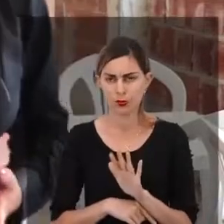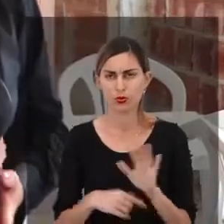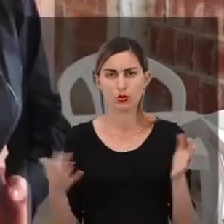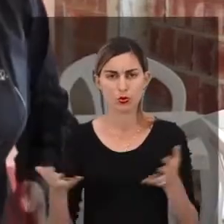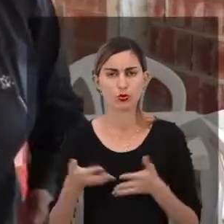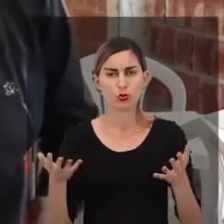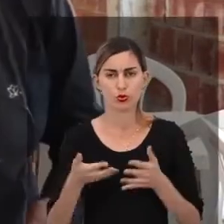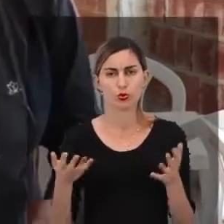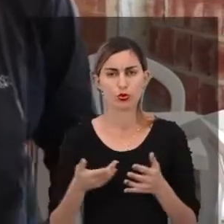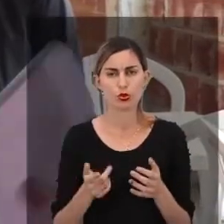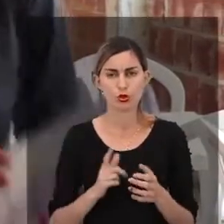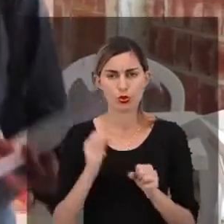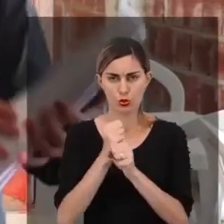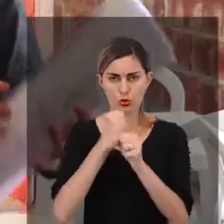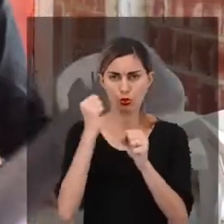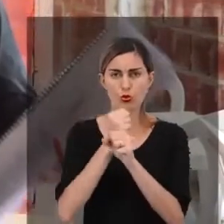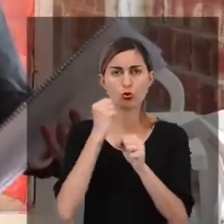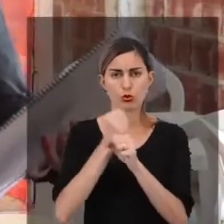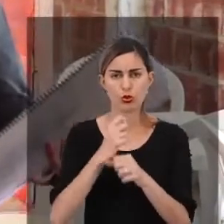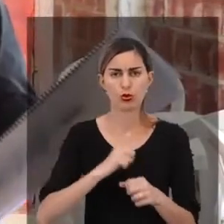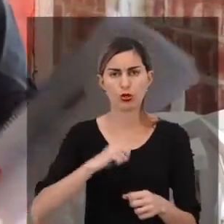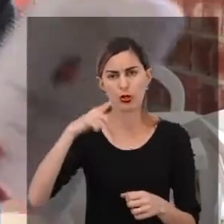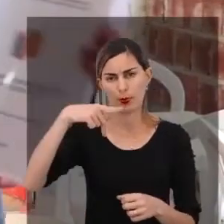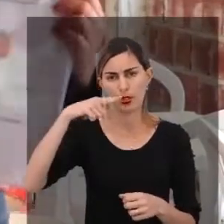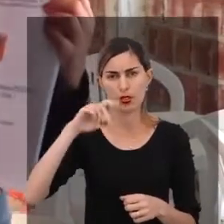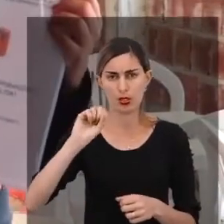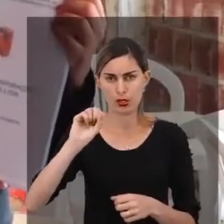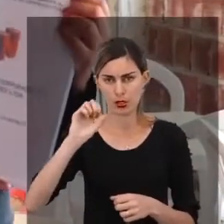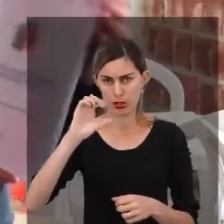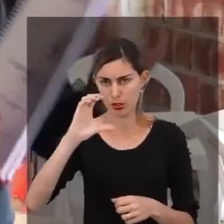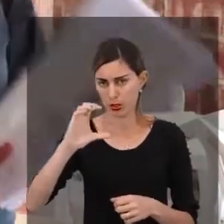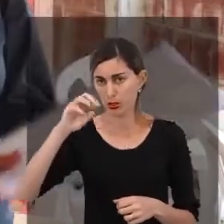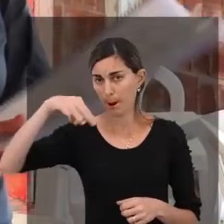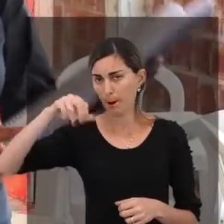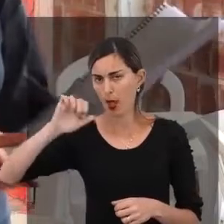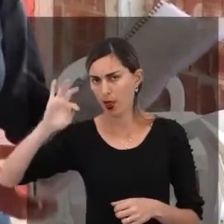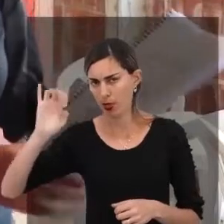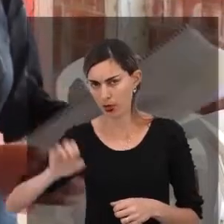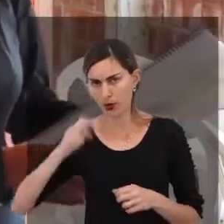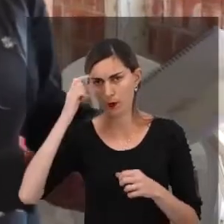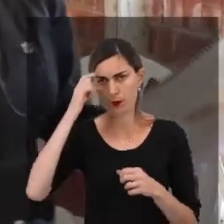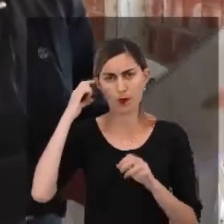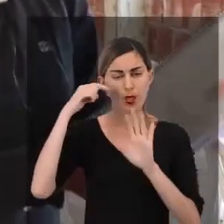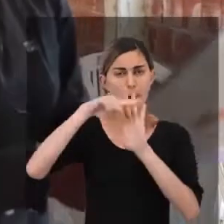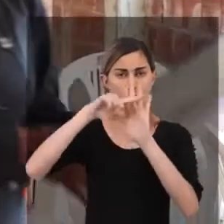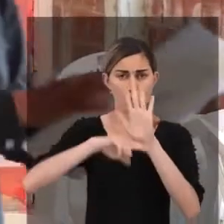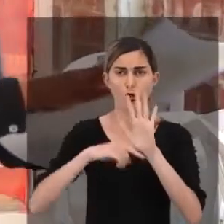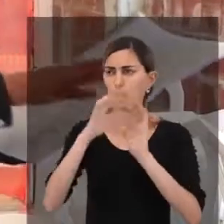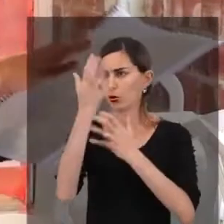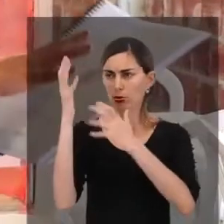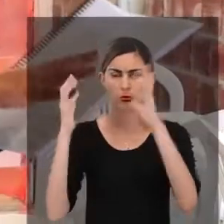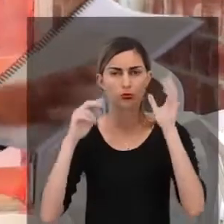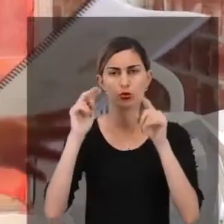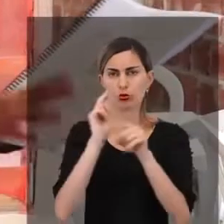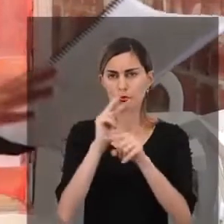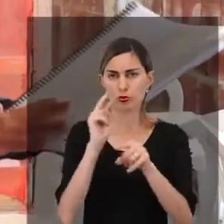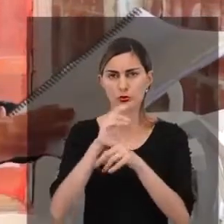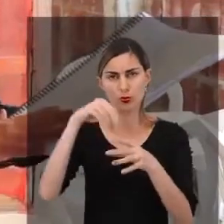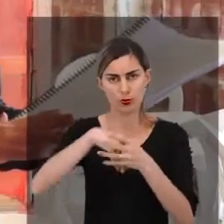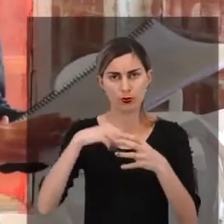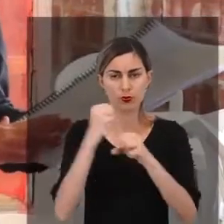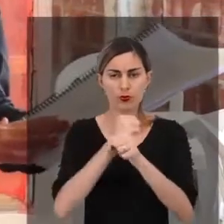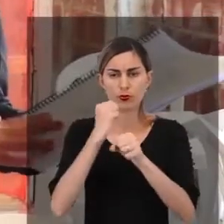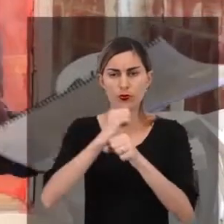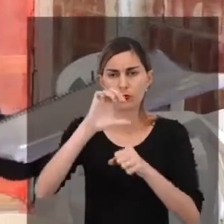programas. Então, hoje, na construção, a gente tem o PCMAT, né, que é o Programa de Condições de Meio Ambiente de Trabalho na Indústria da